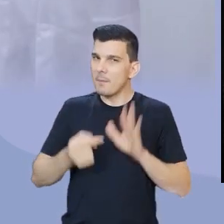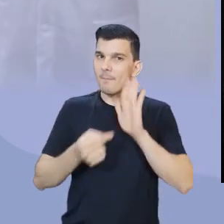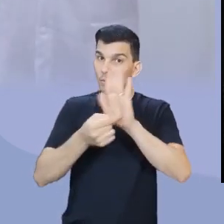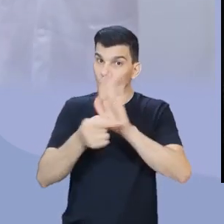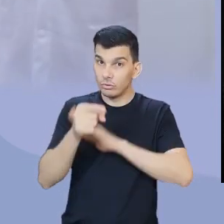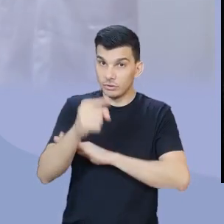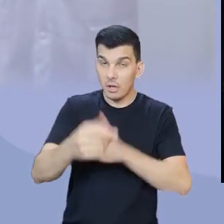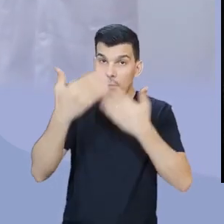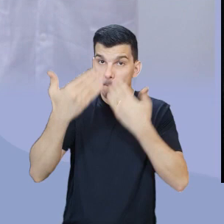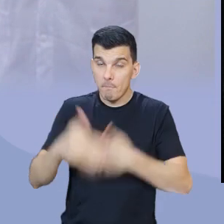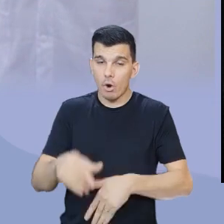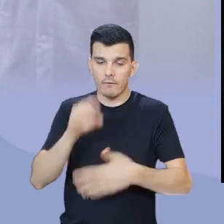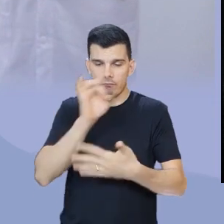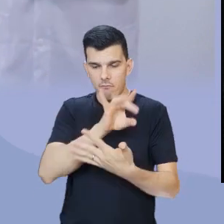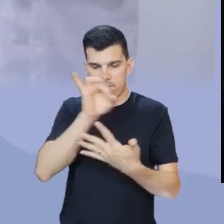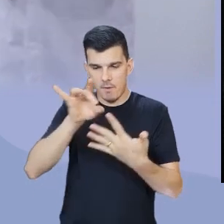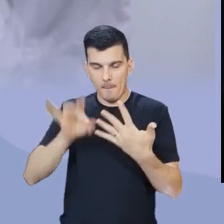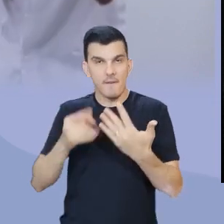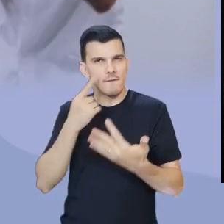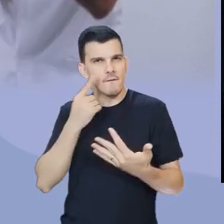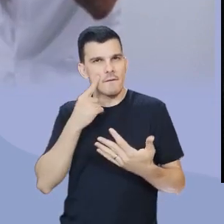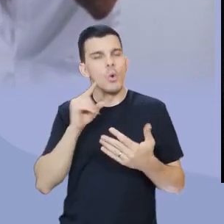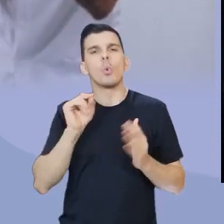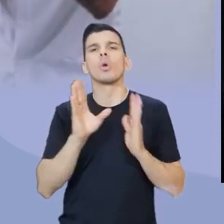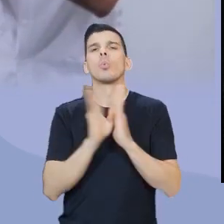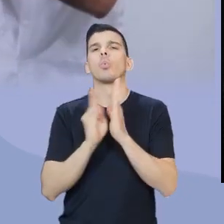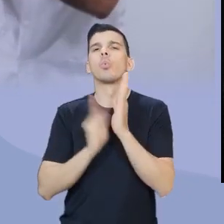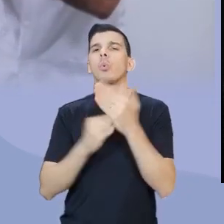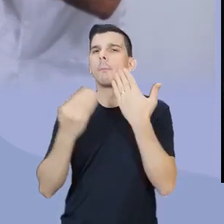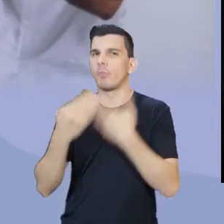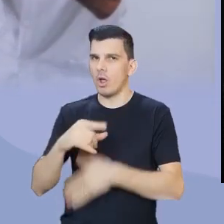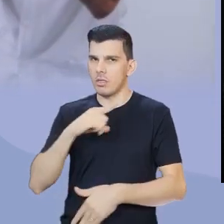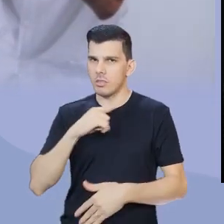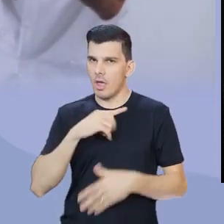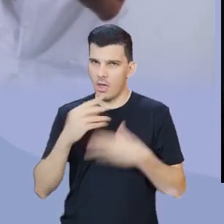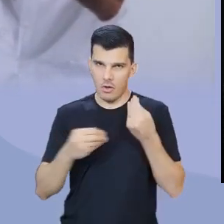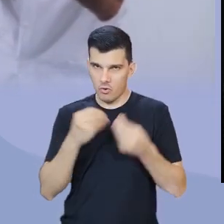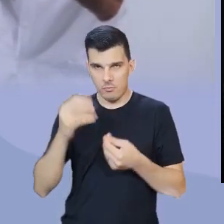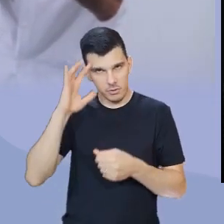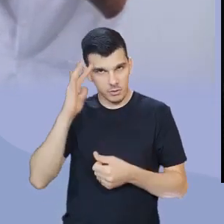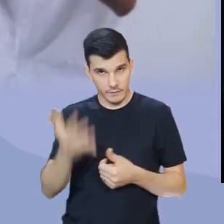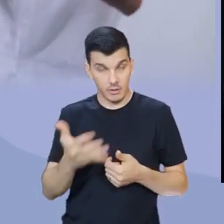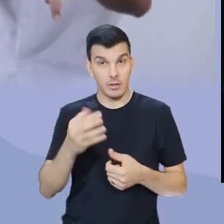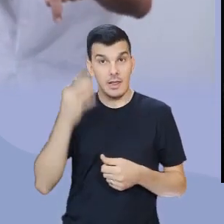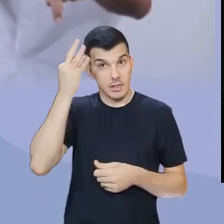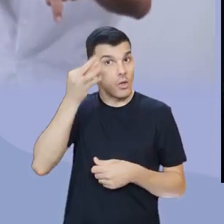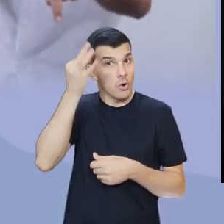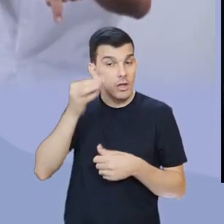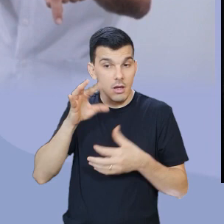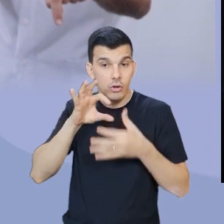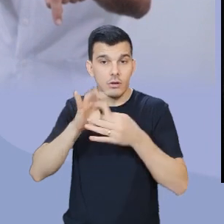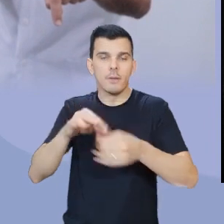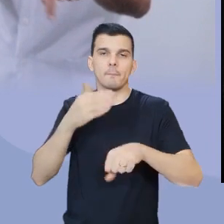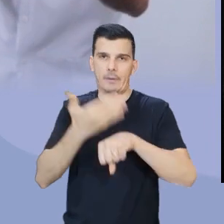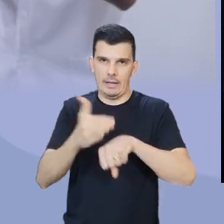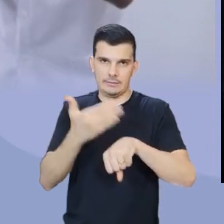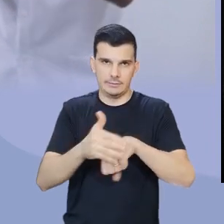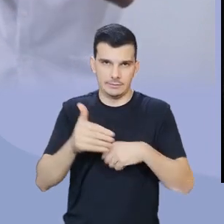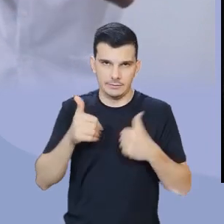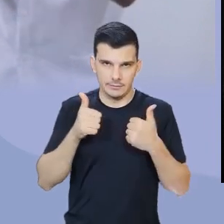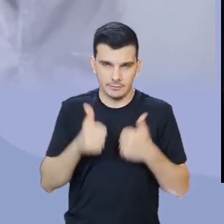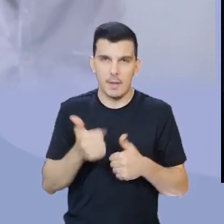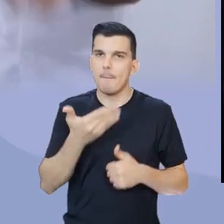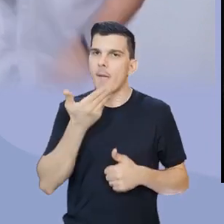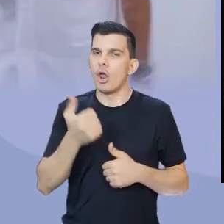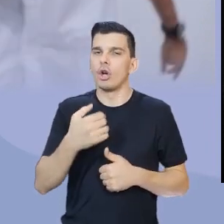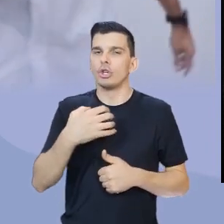colocar uma questão do Enem para você ver o que cai e como cai. E vamos fazer a teoria dentro da questão, que é a